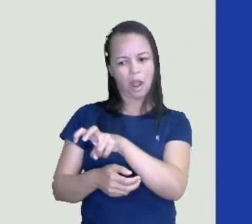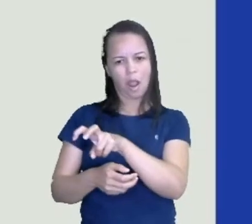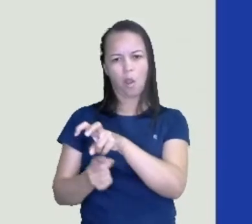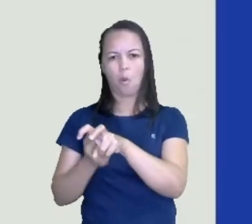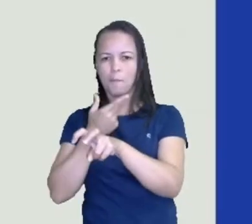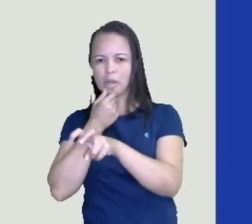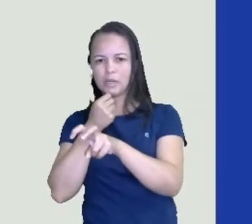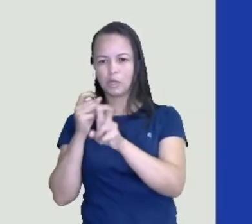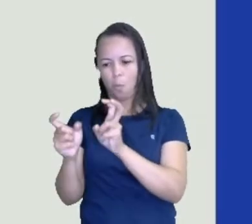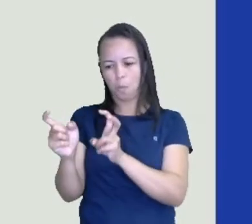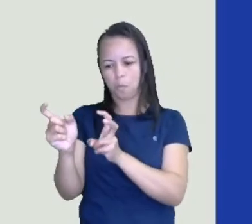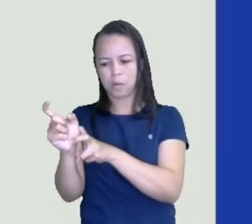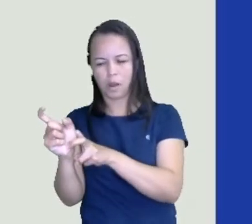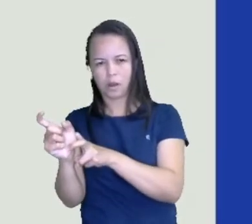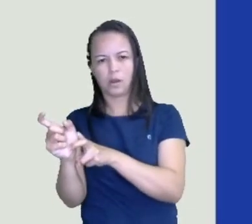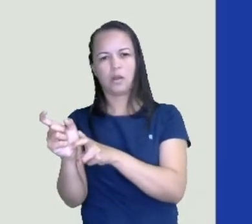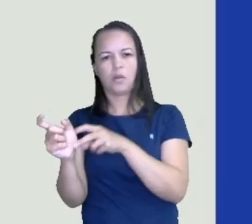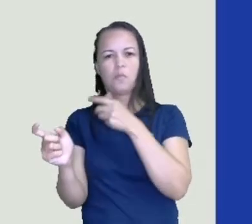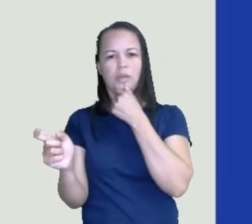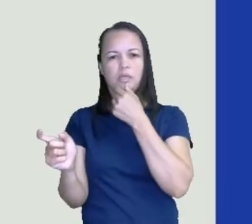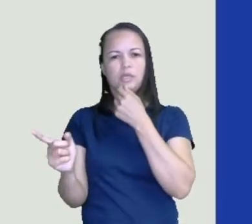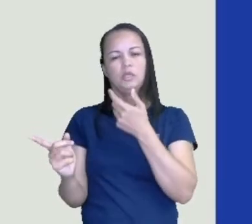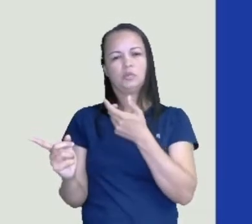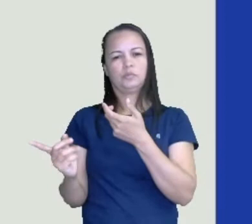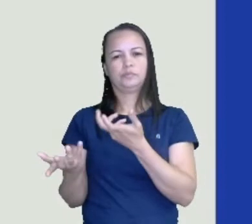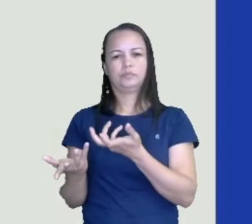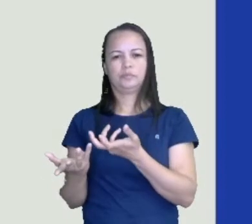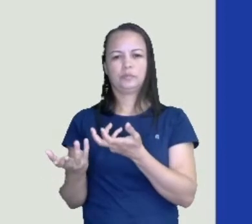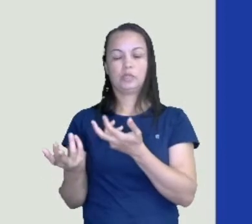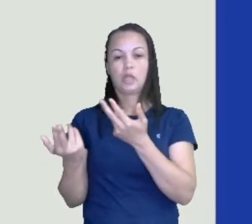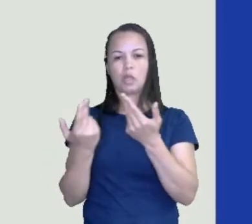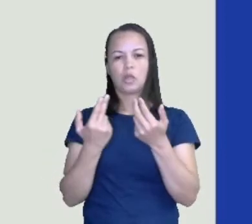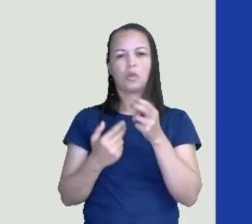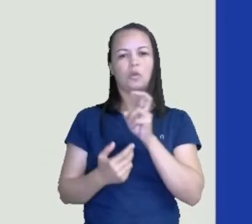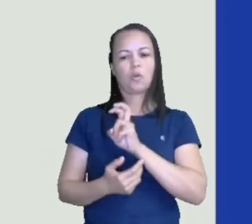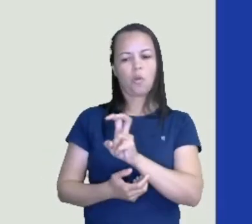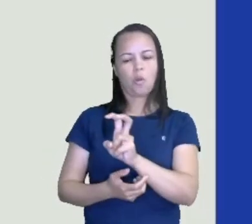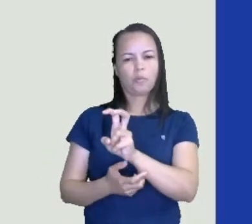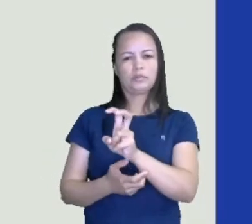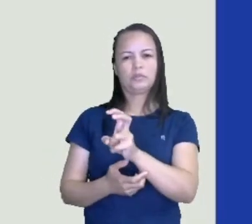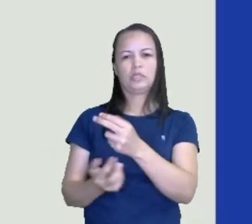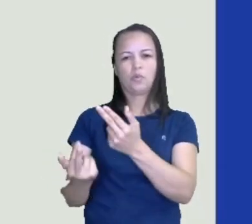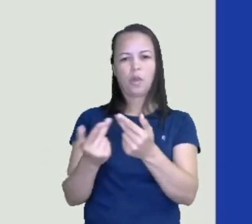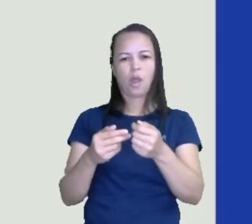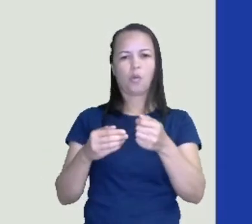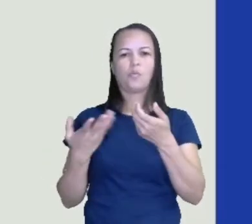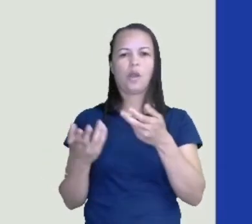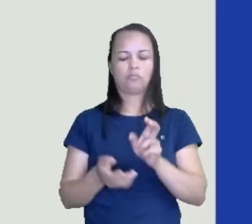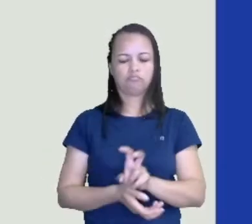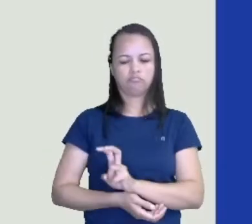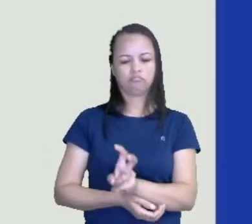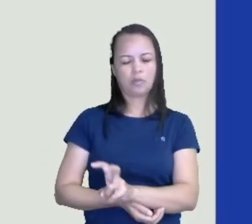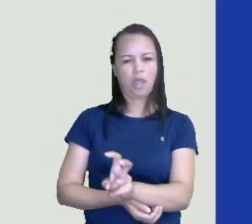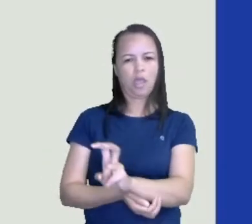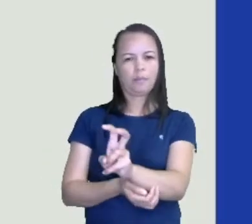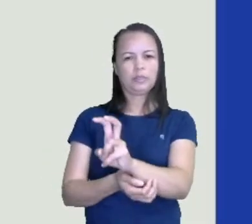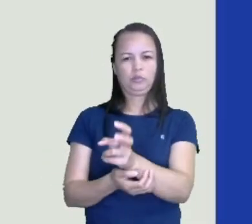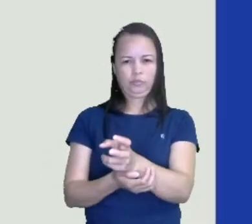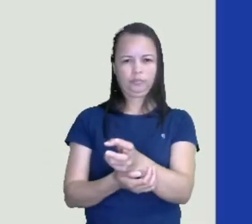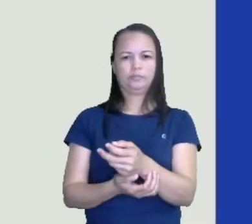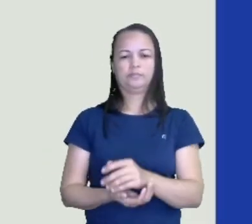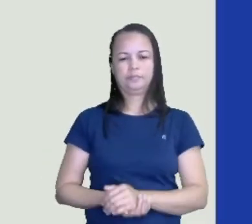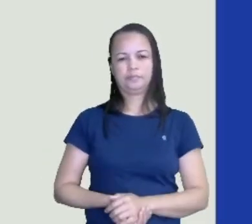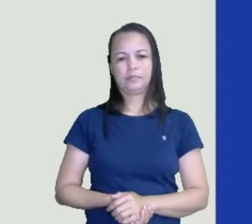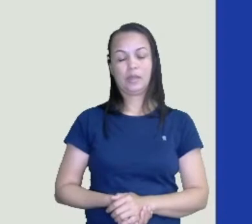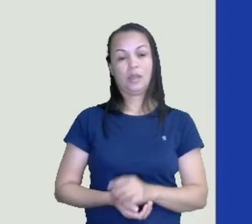menino. Cobra igual a tipo de réptil peçonhento.